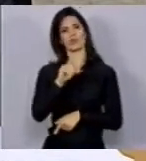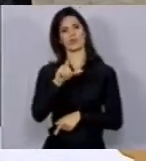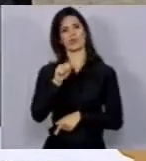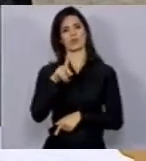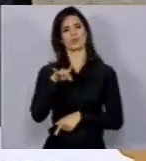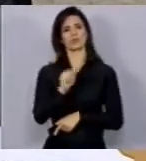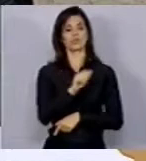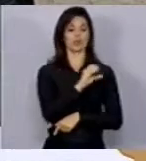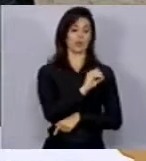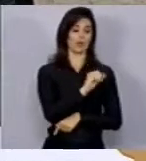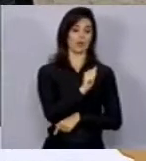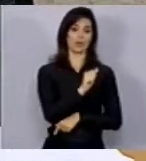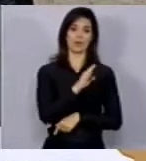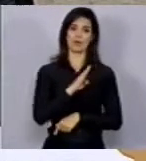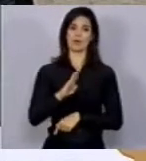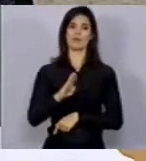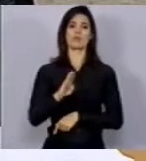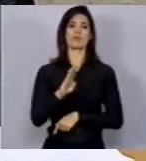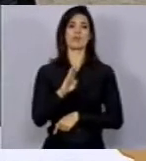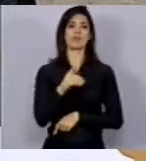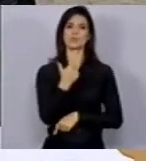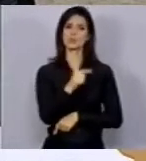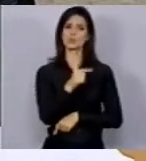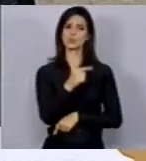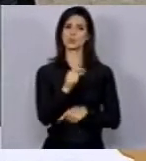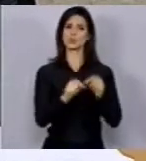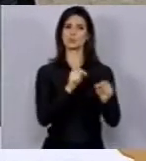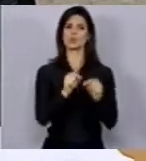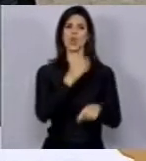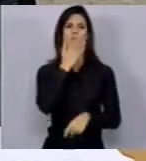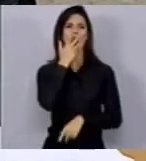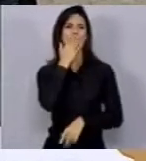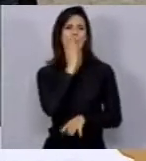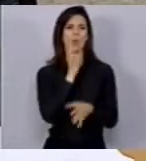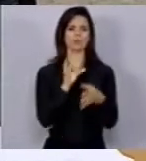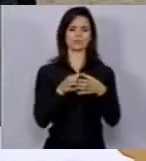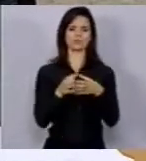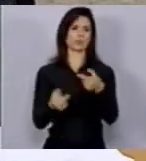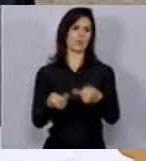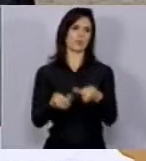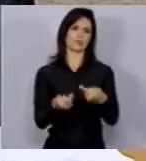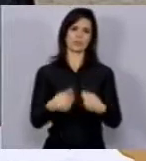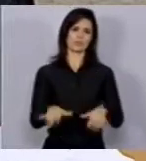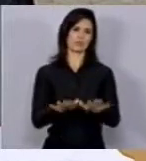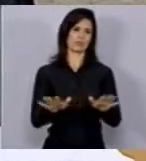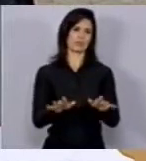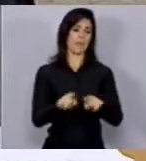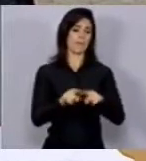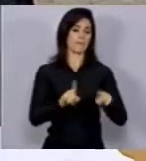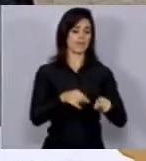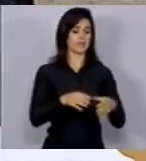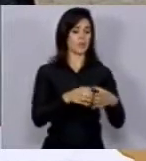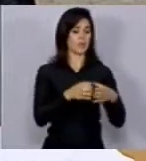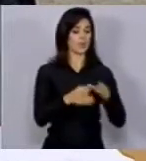esta razão, não tem efetivamente nenhuma cor partidária. Ou, por outro lado, seu partido é o